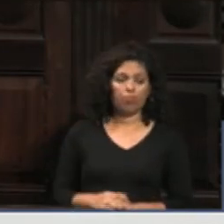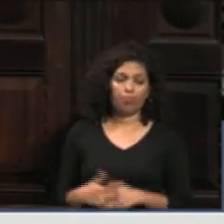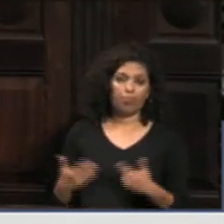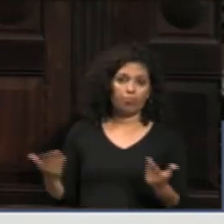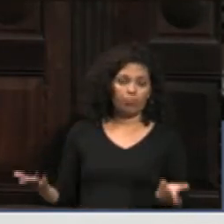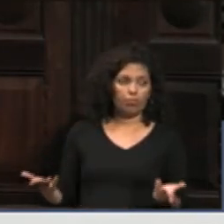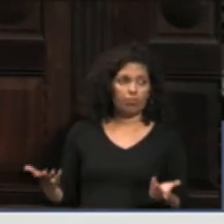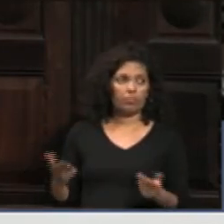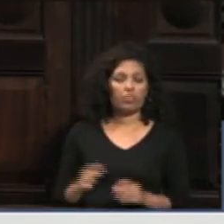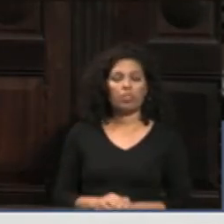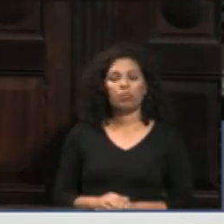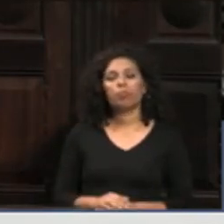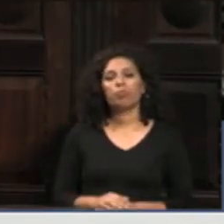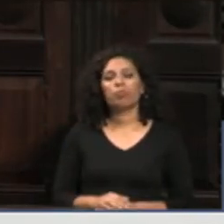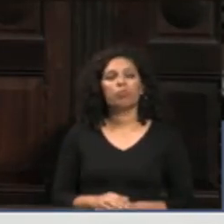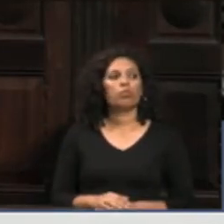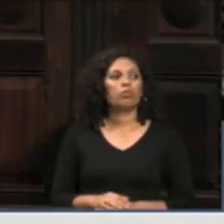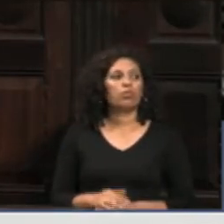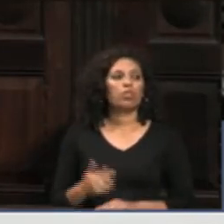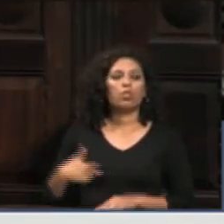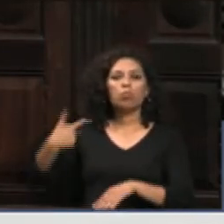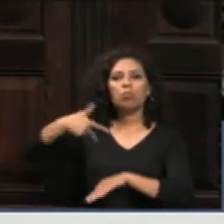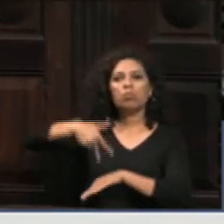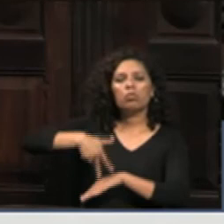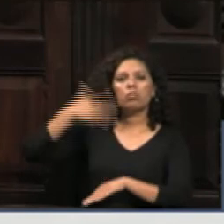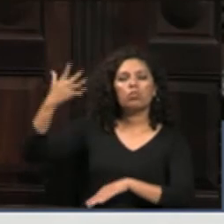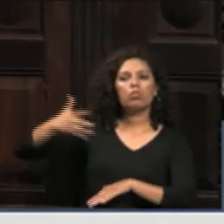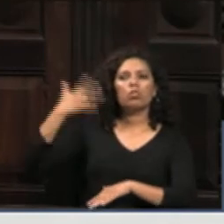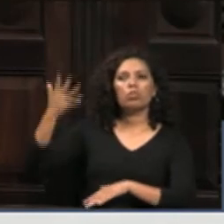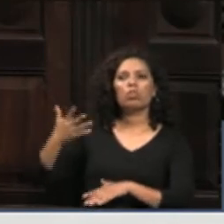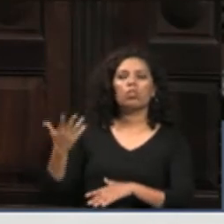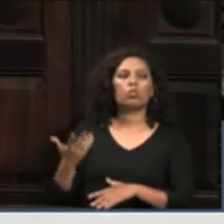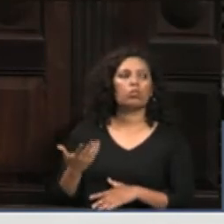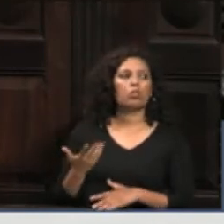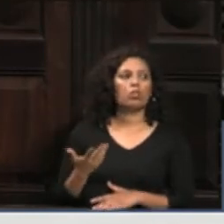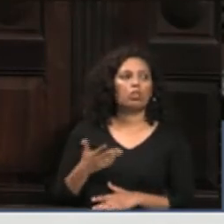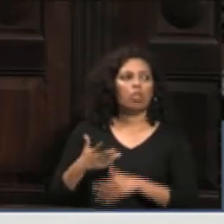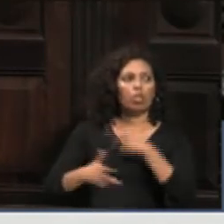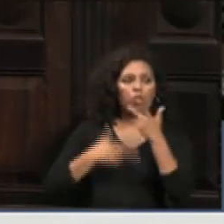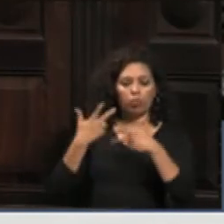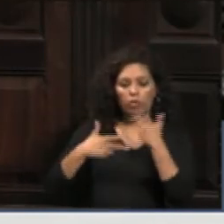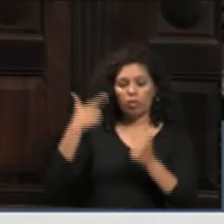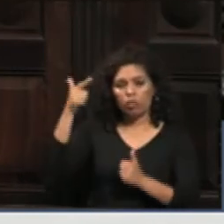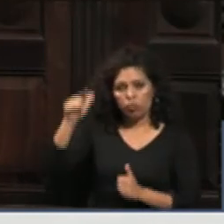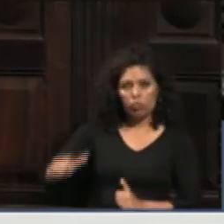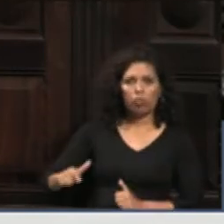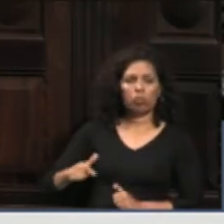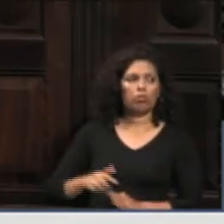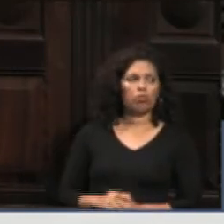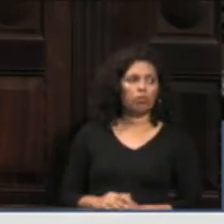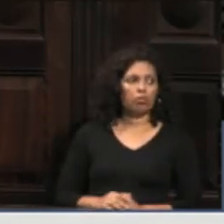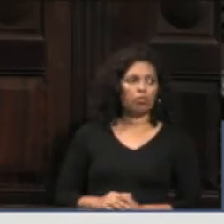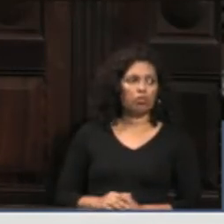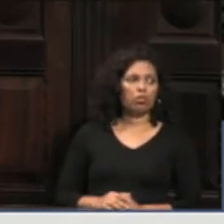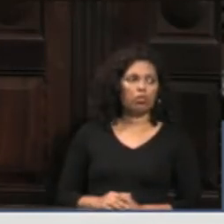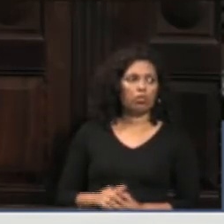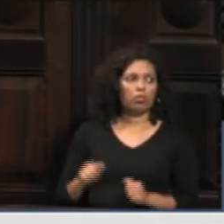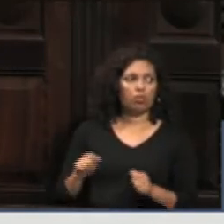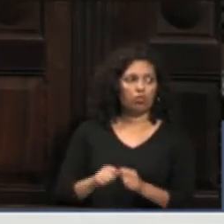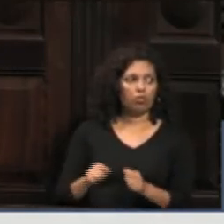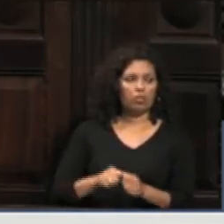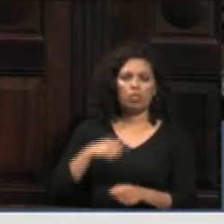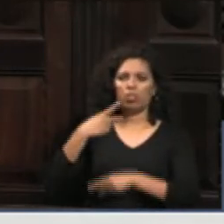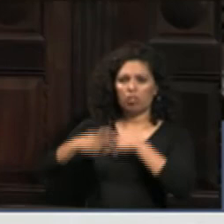Então, companheiros, eu ocupo esta tribuna e vou ocupar daqui para frente, fazendo